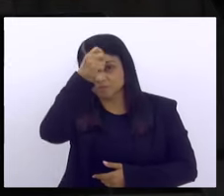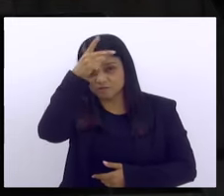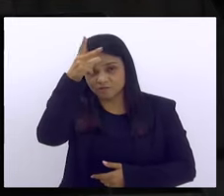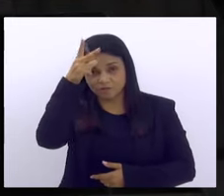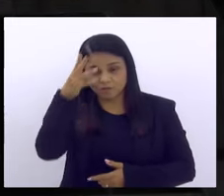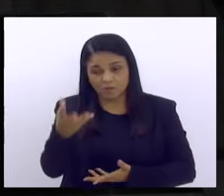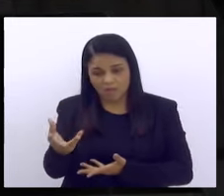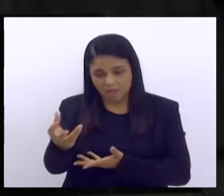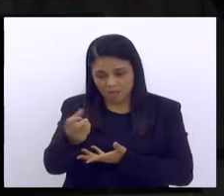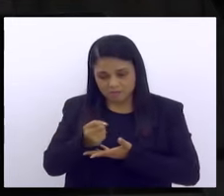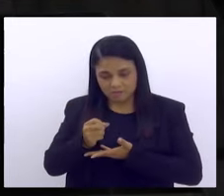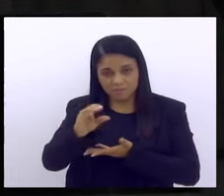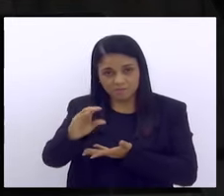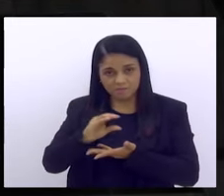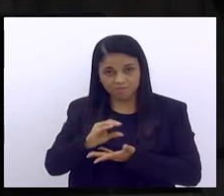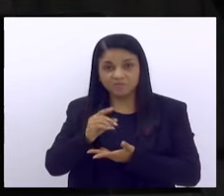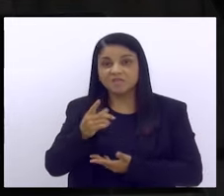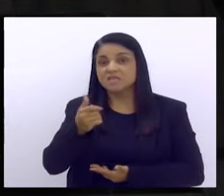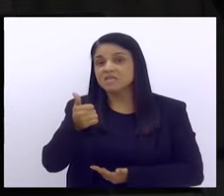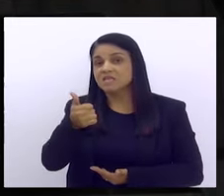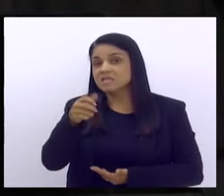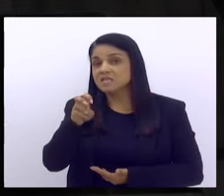Odebrecht, vulgo nervosinho.